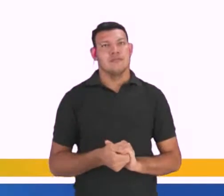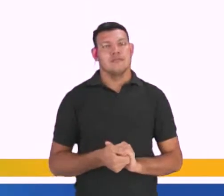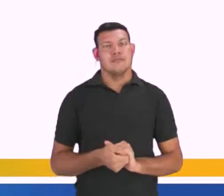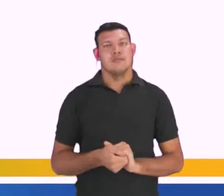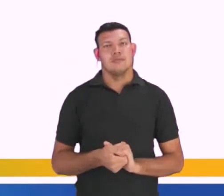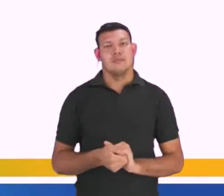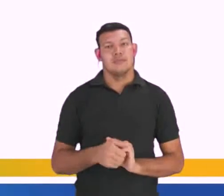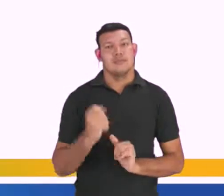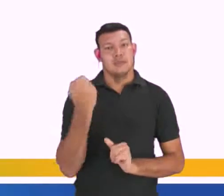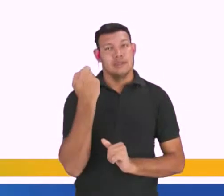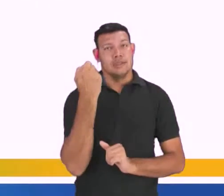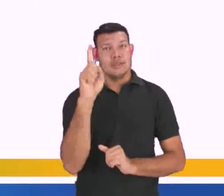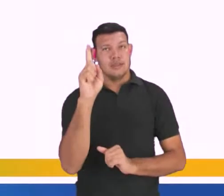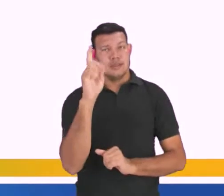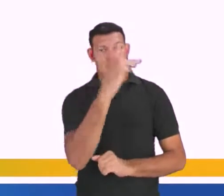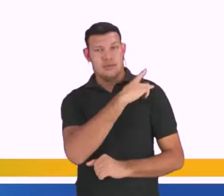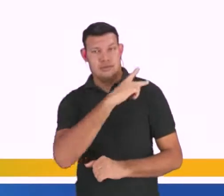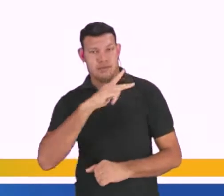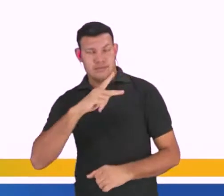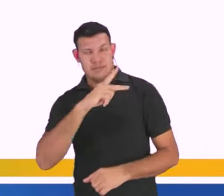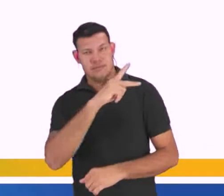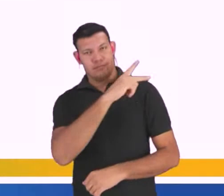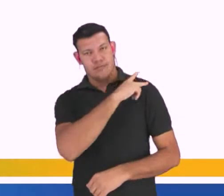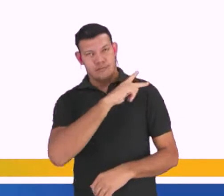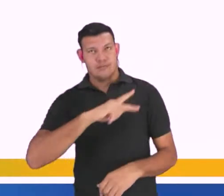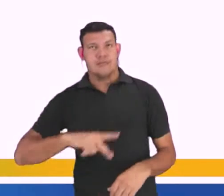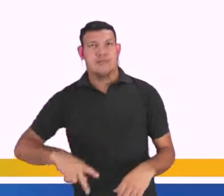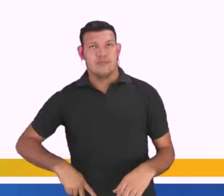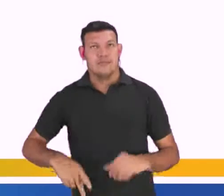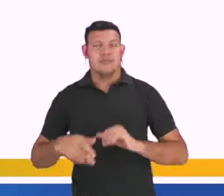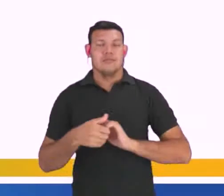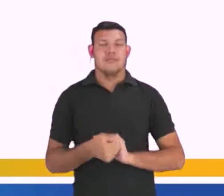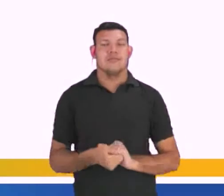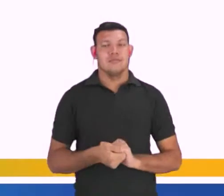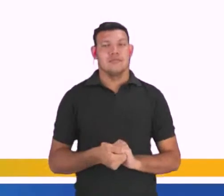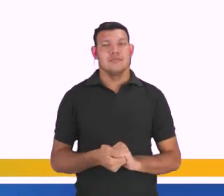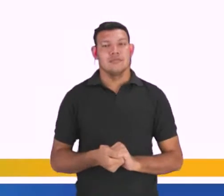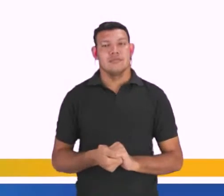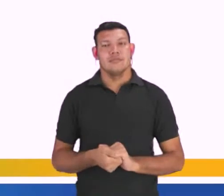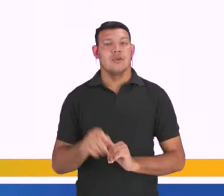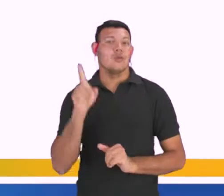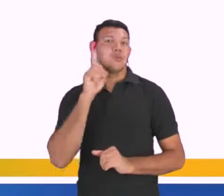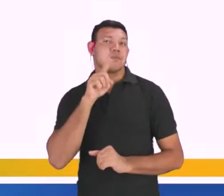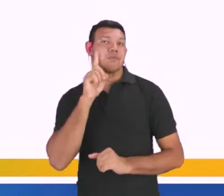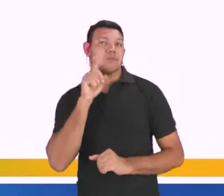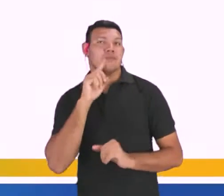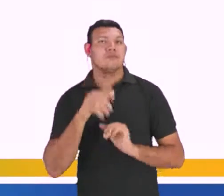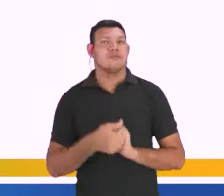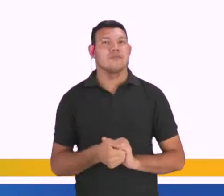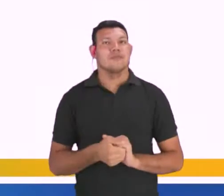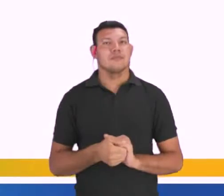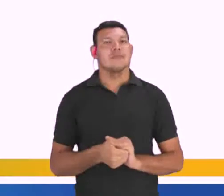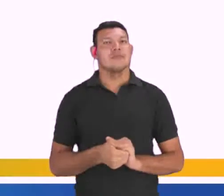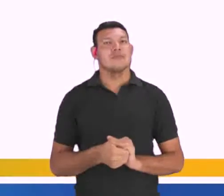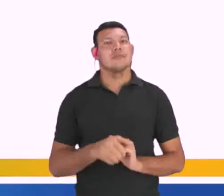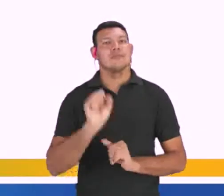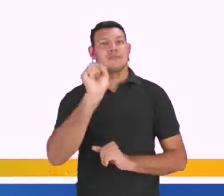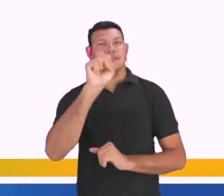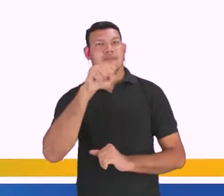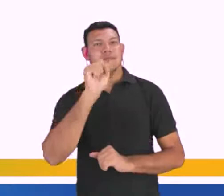dos Estados Unidos falando ao telefone dizendo "Yes, we can". E aí do outro lado temos o ex-presidente